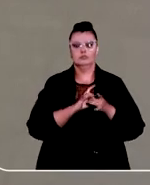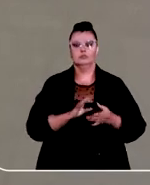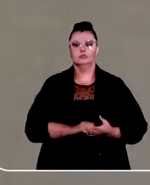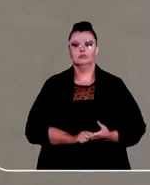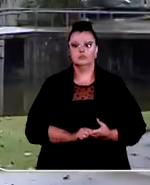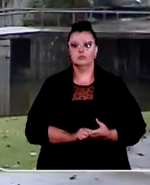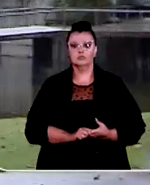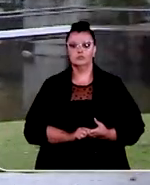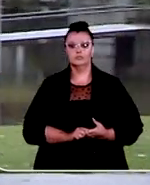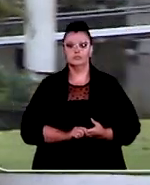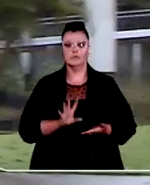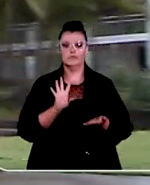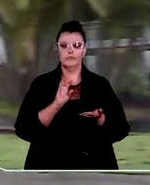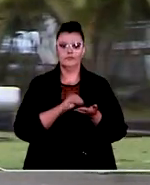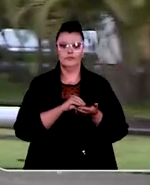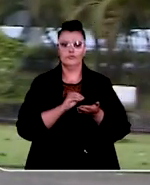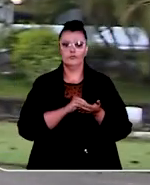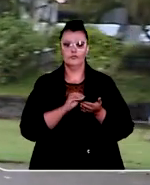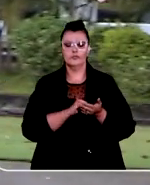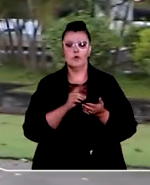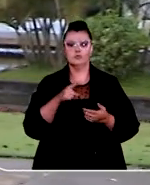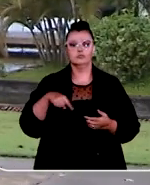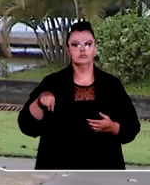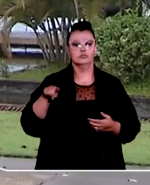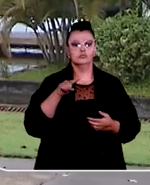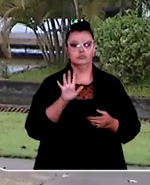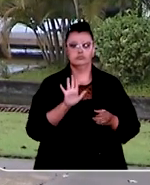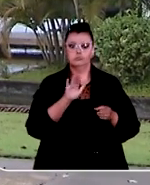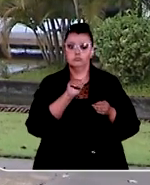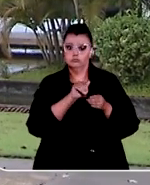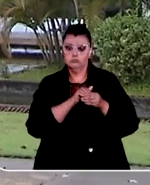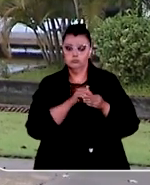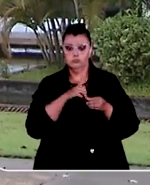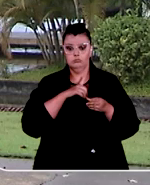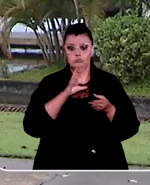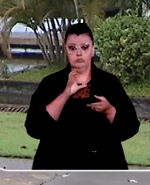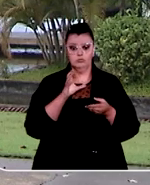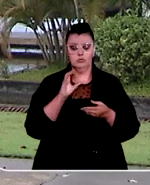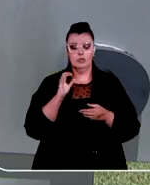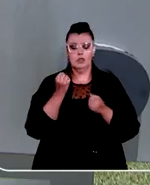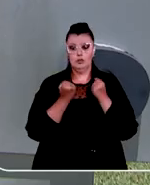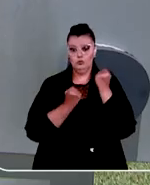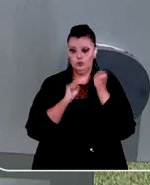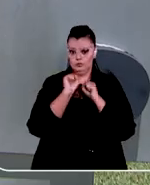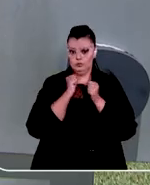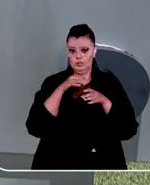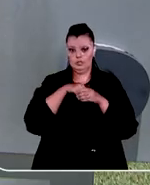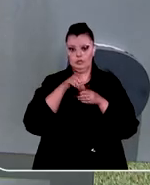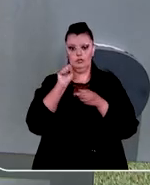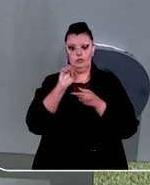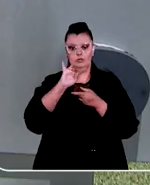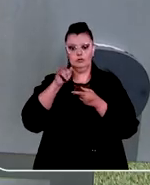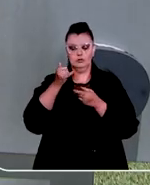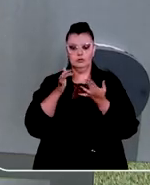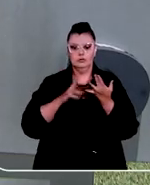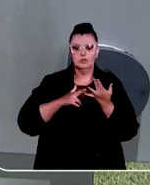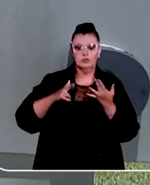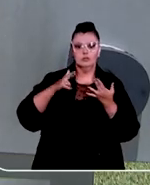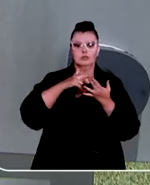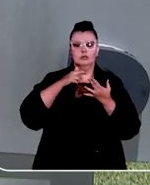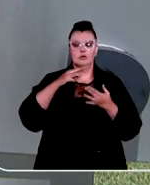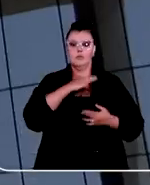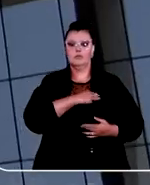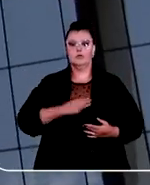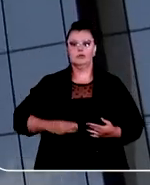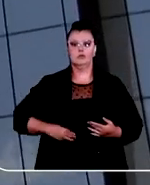410.000 o Tribunal de Justiça do Distrito Federal e dos territórios deu provimento à apelação para extinguir o processo sem resolução